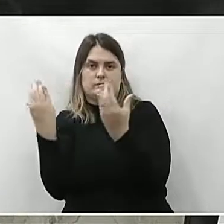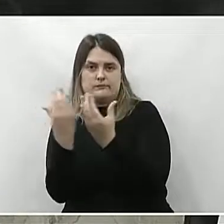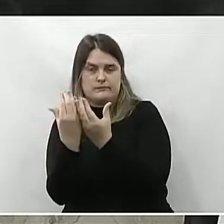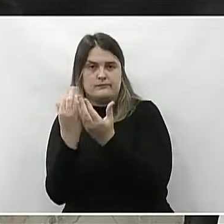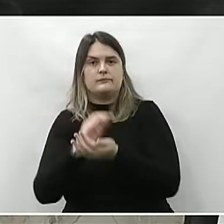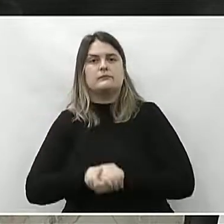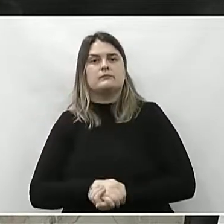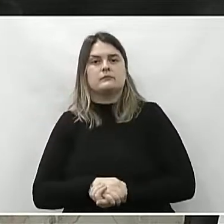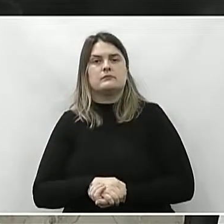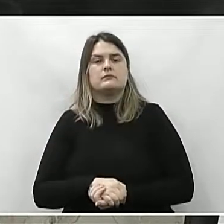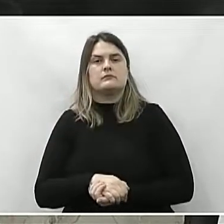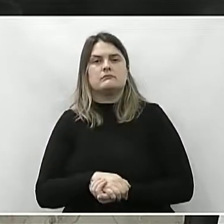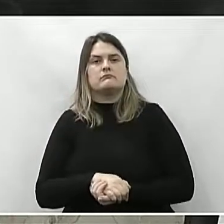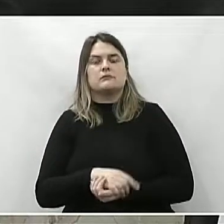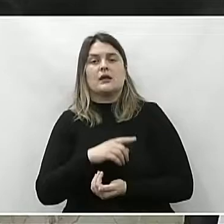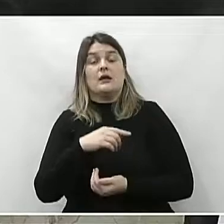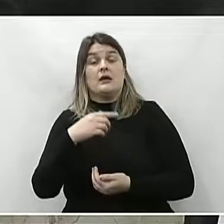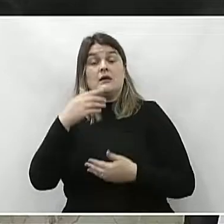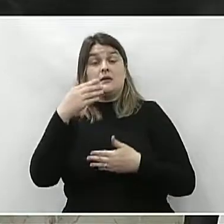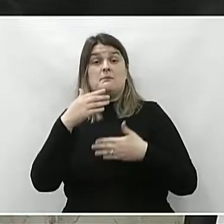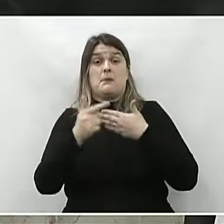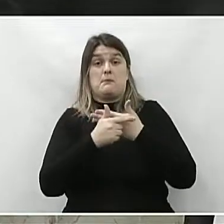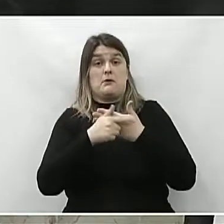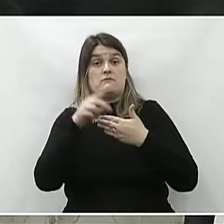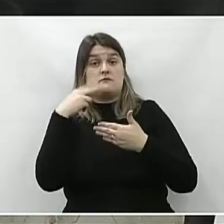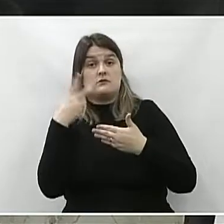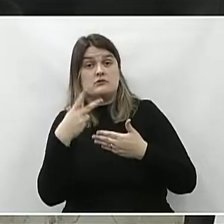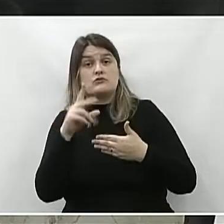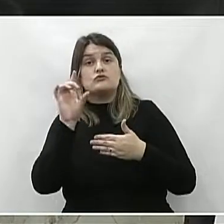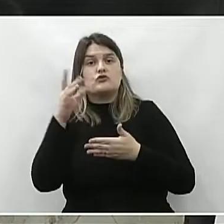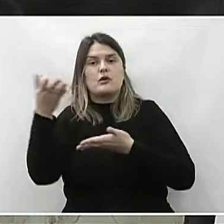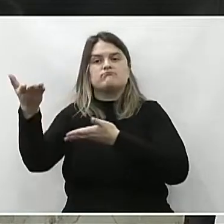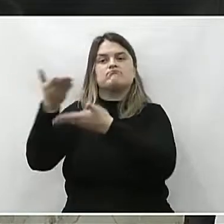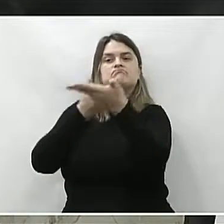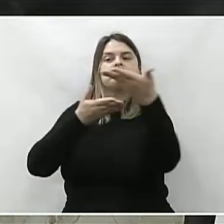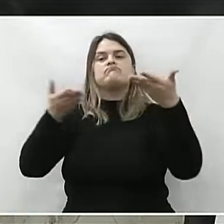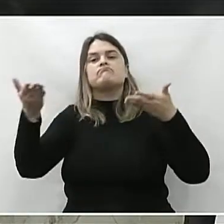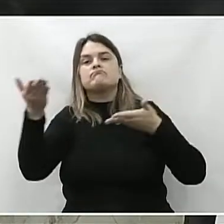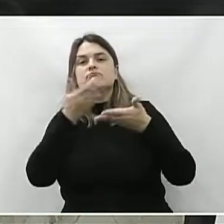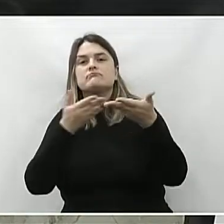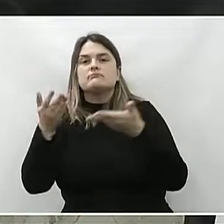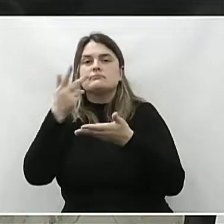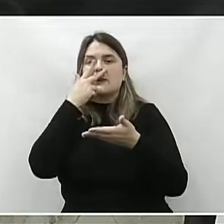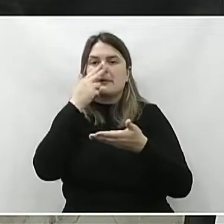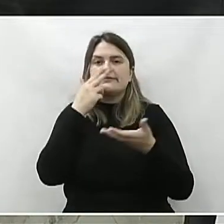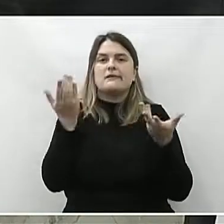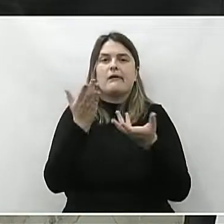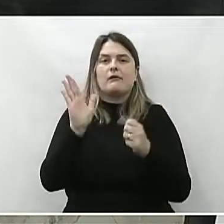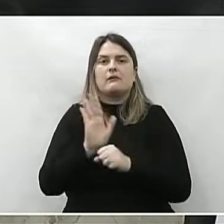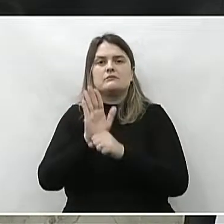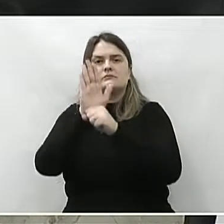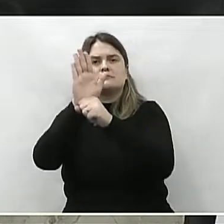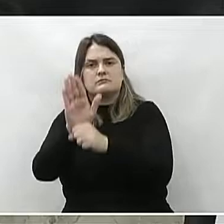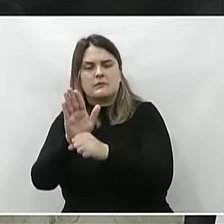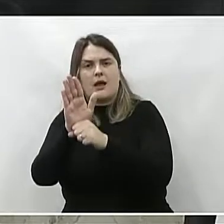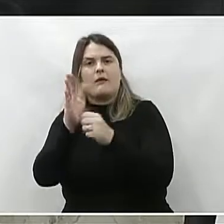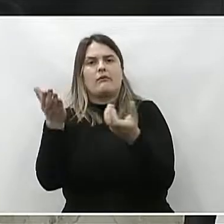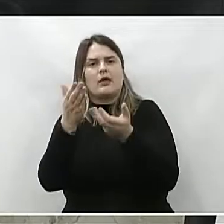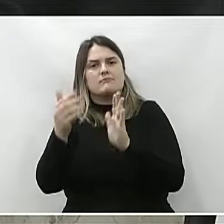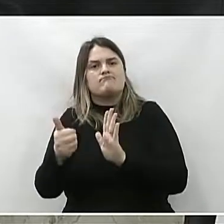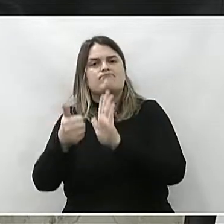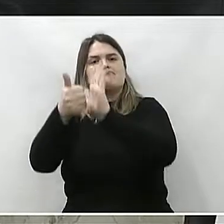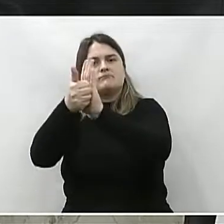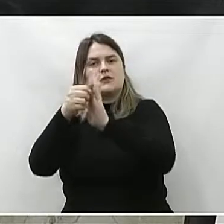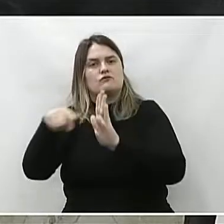Então, a gente, enquanto legislador, a gente só é um intermediário que busca, de alguma forma, contribuir positivamente